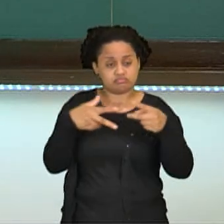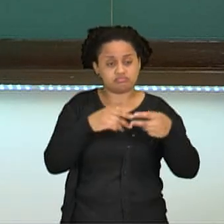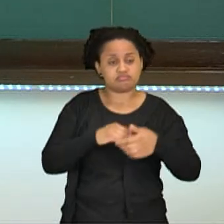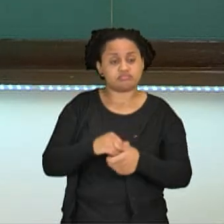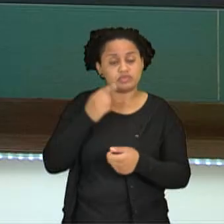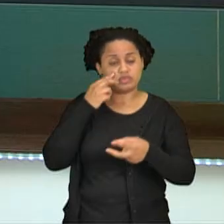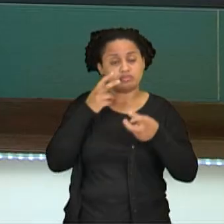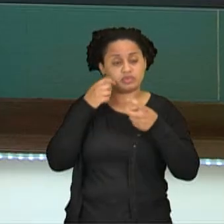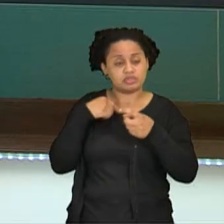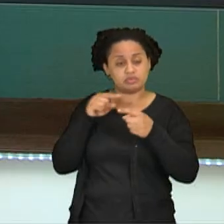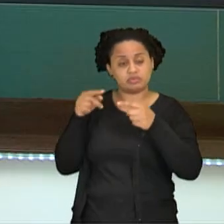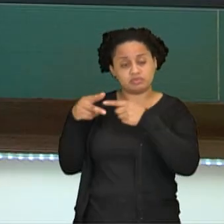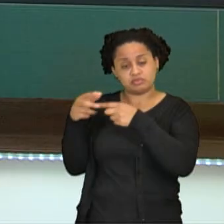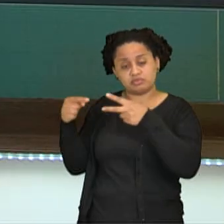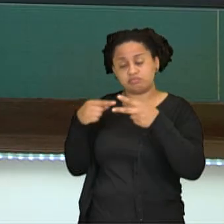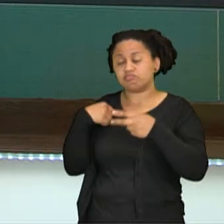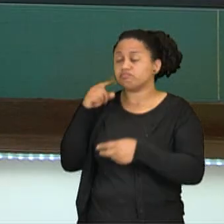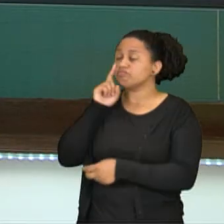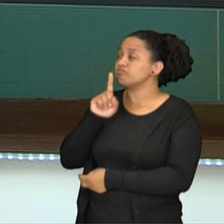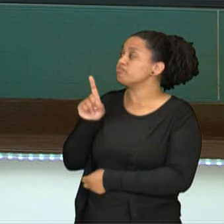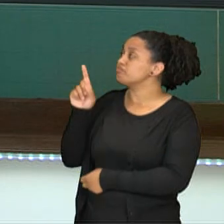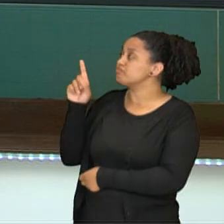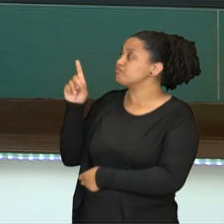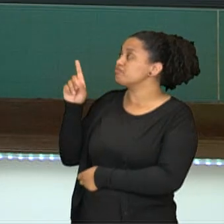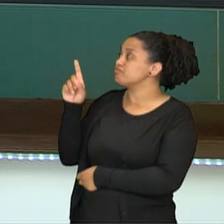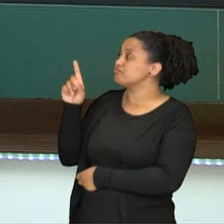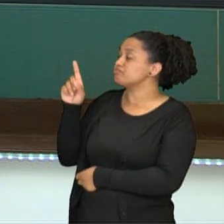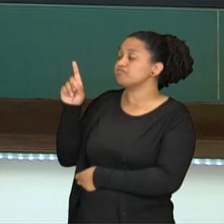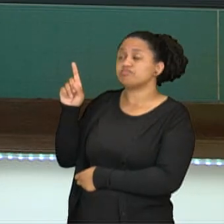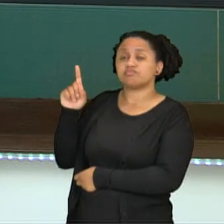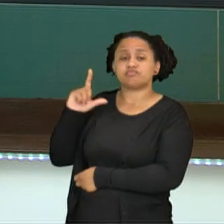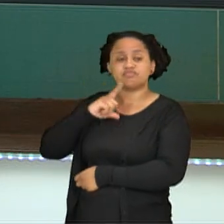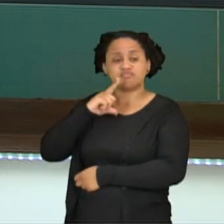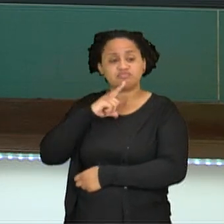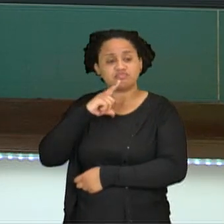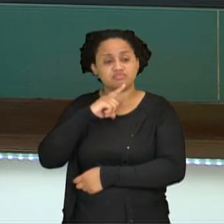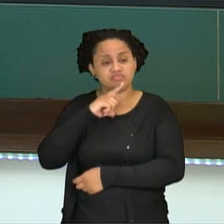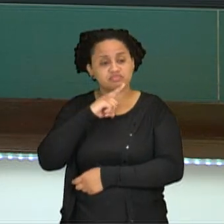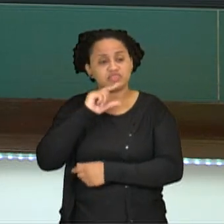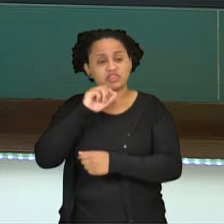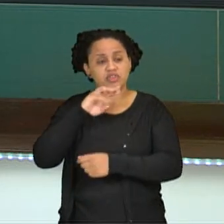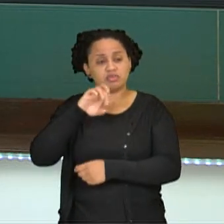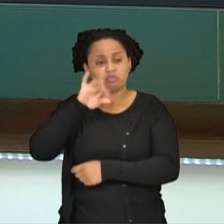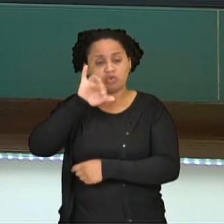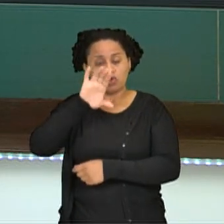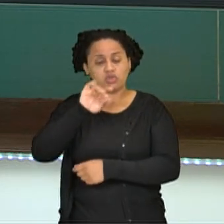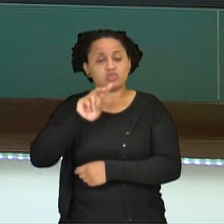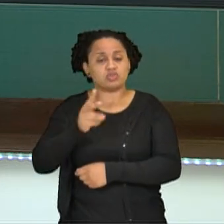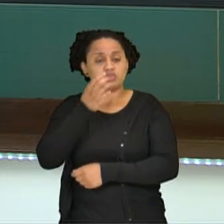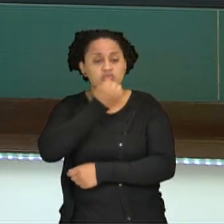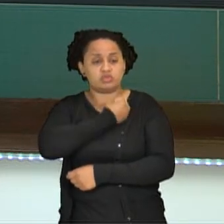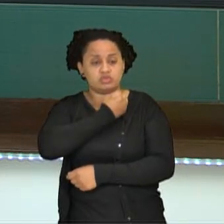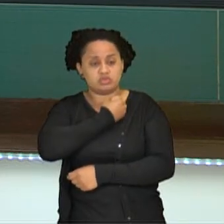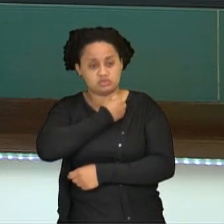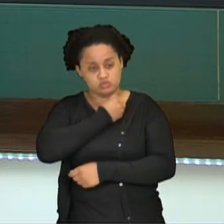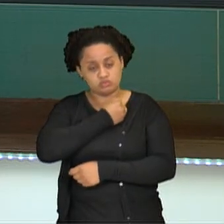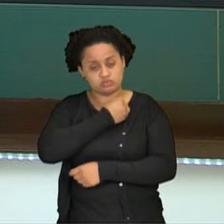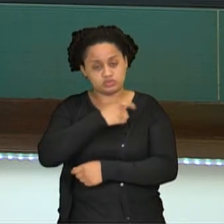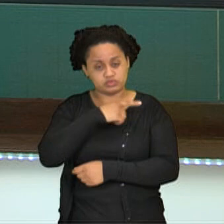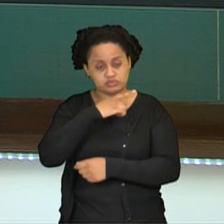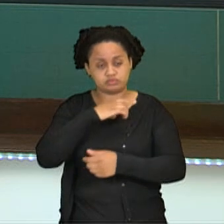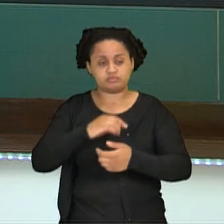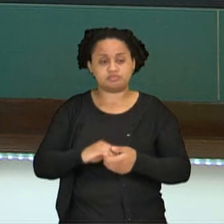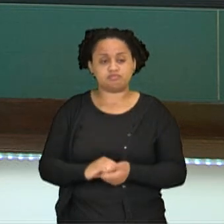vetor, repare bem, você tem o módulo é o valor numérico, é o tamanho da medida do